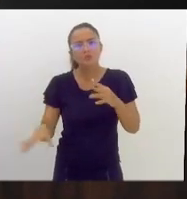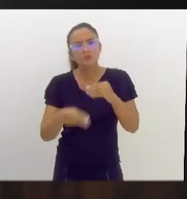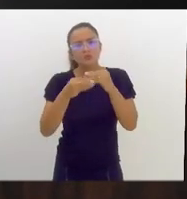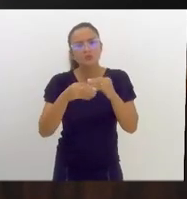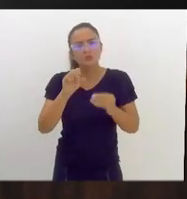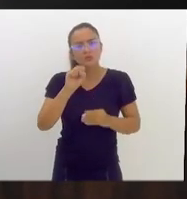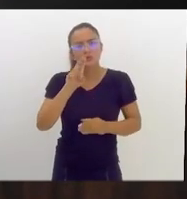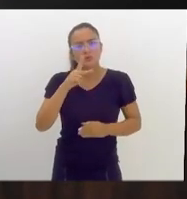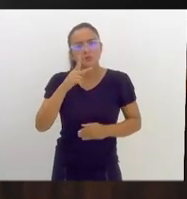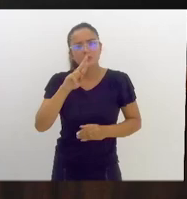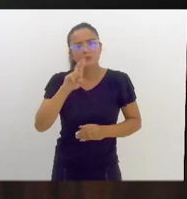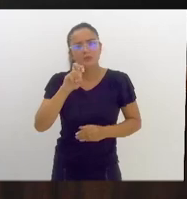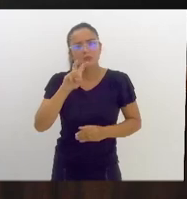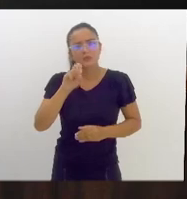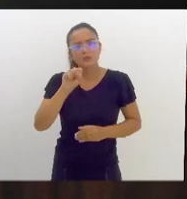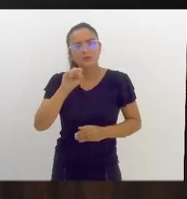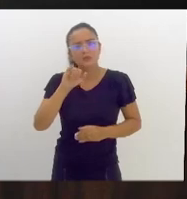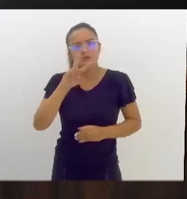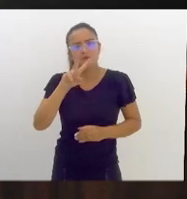supressiva.